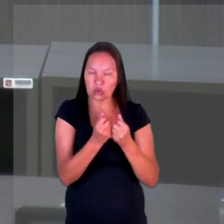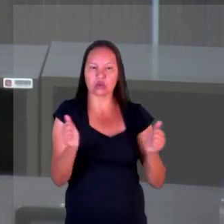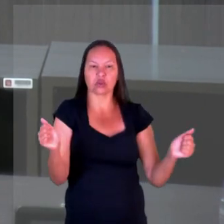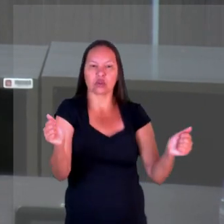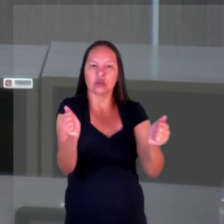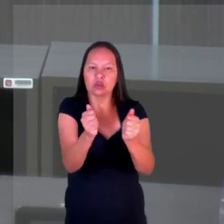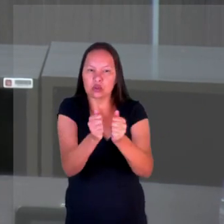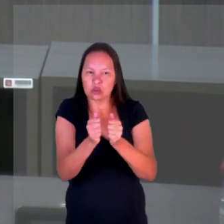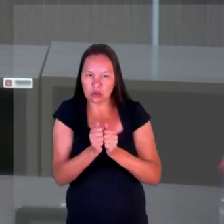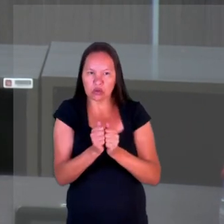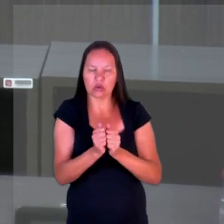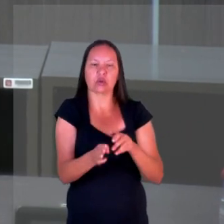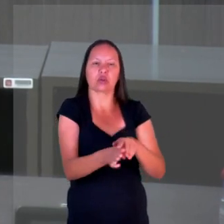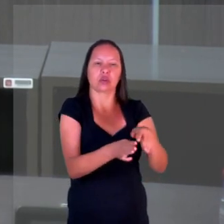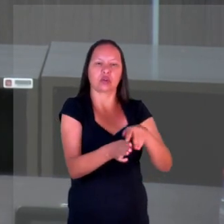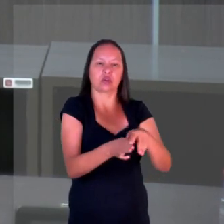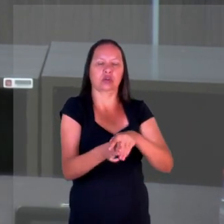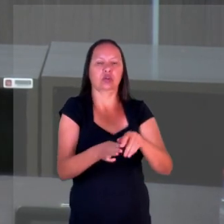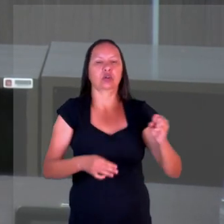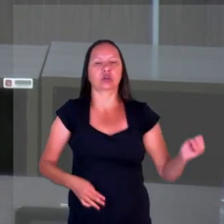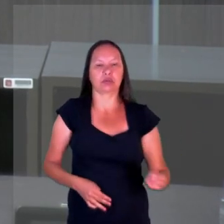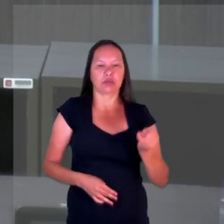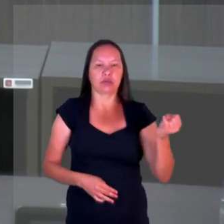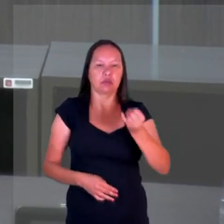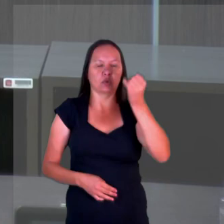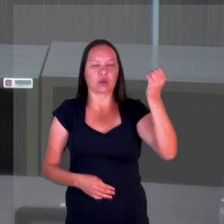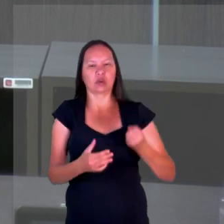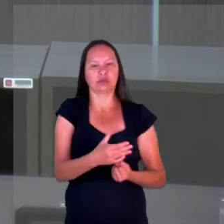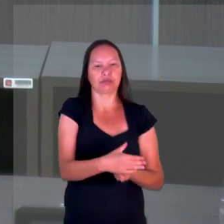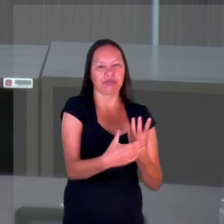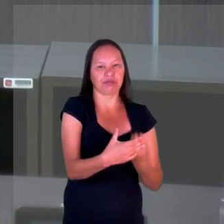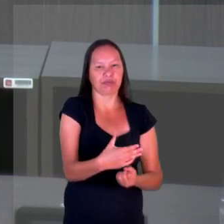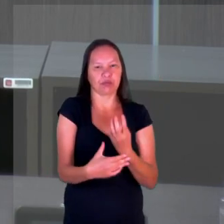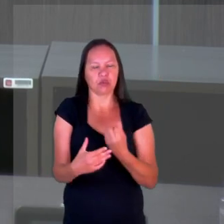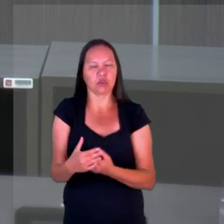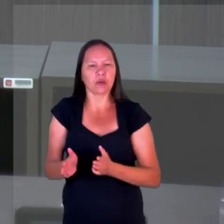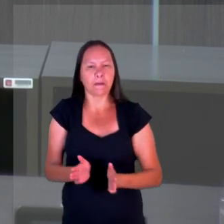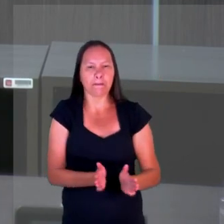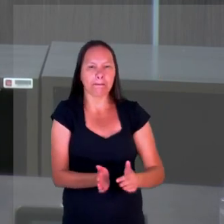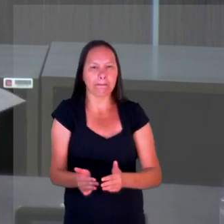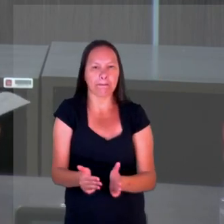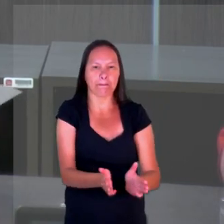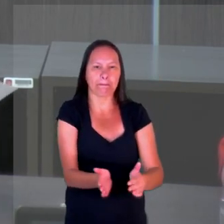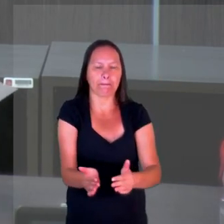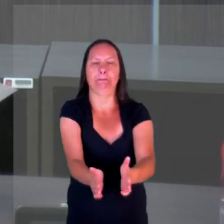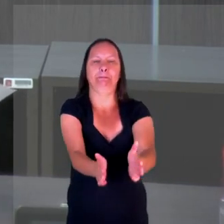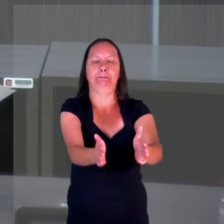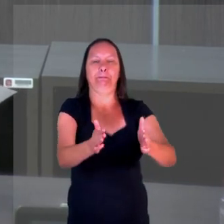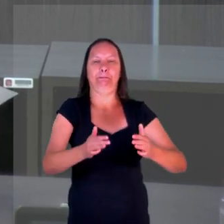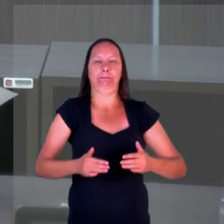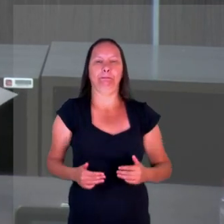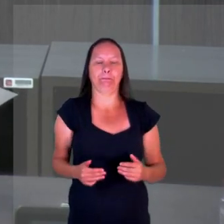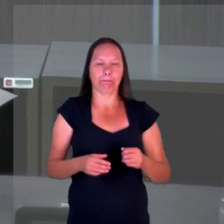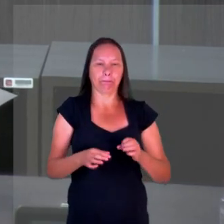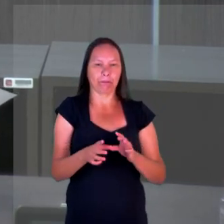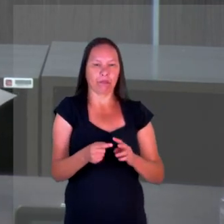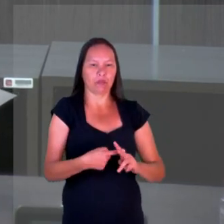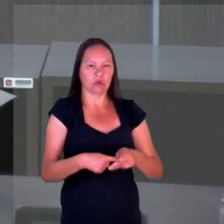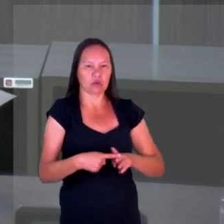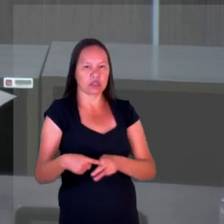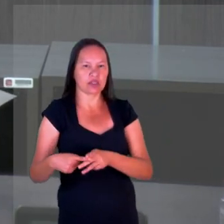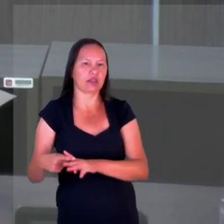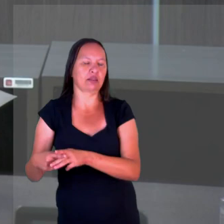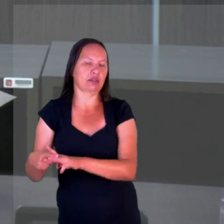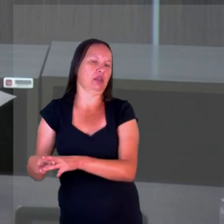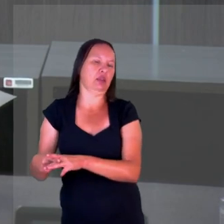importantes conselheiros para poder eh criar esses caminhos esta ou estas eh soluções né